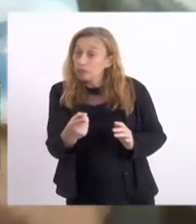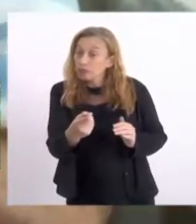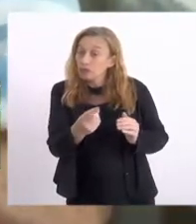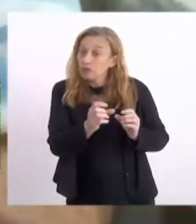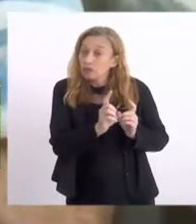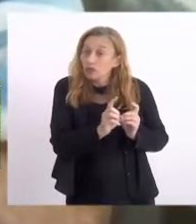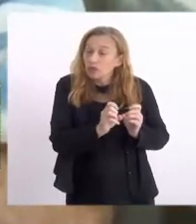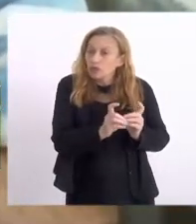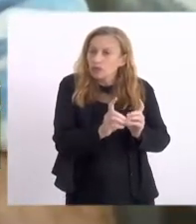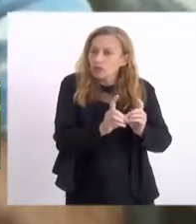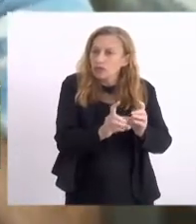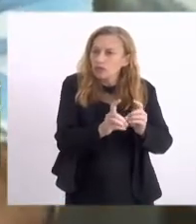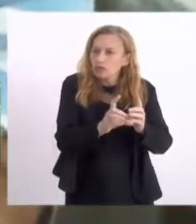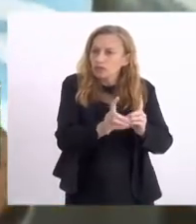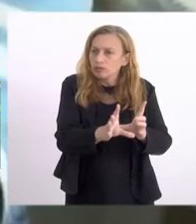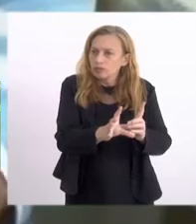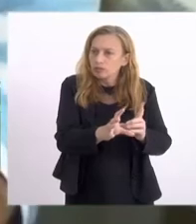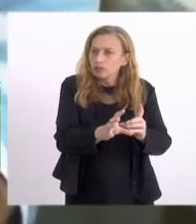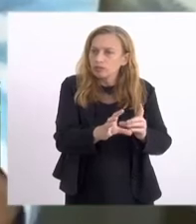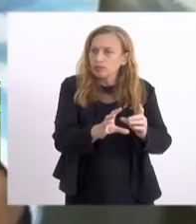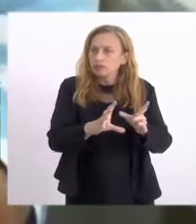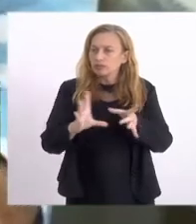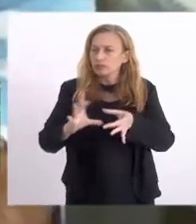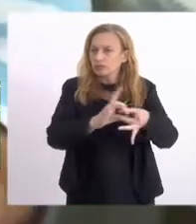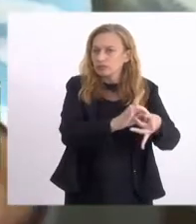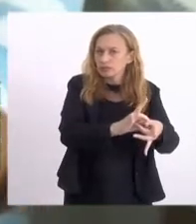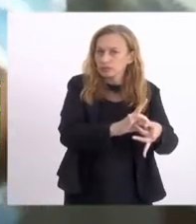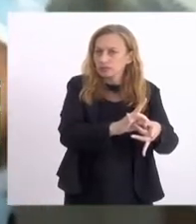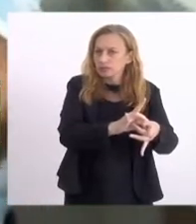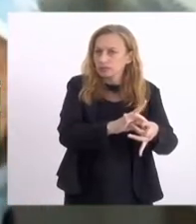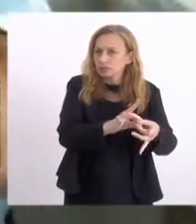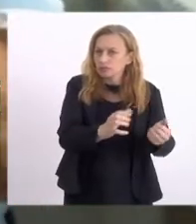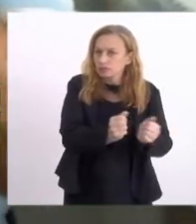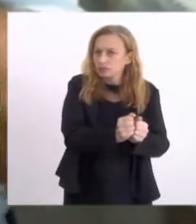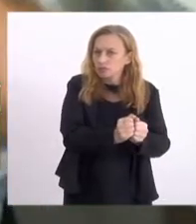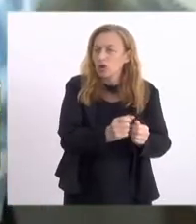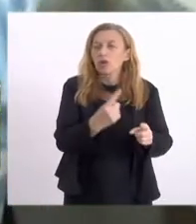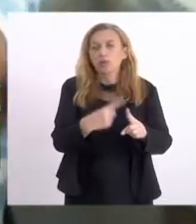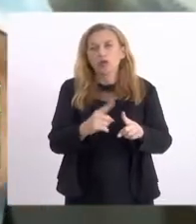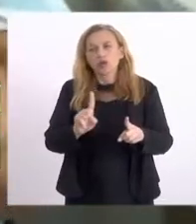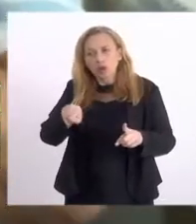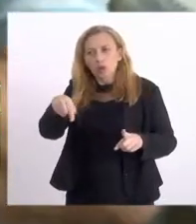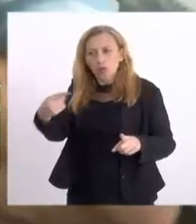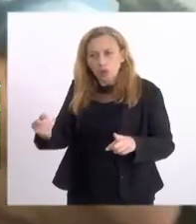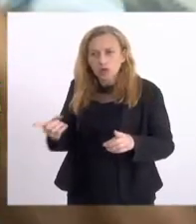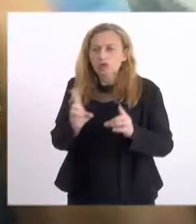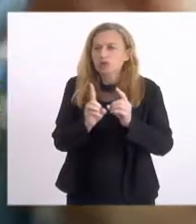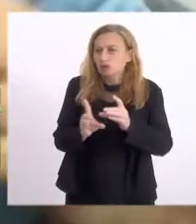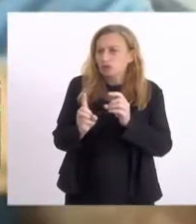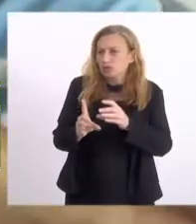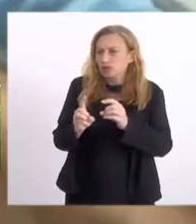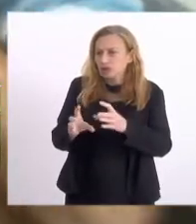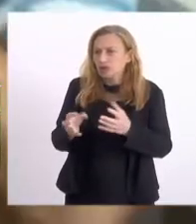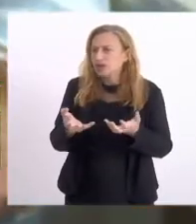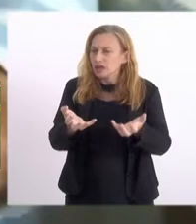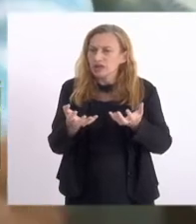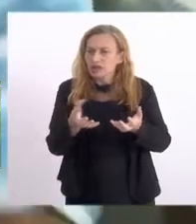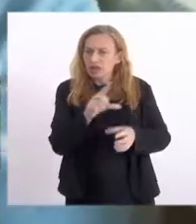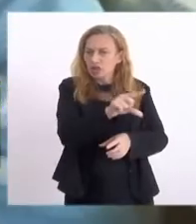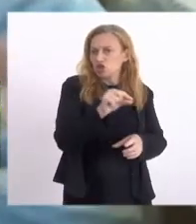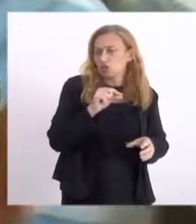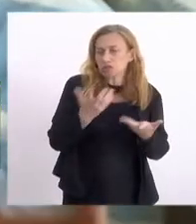Evangelho, tem que ser anexadas a essa, porque elas podem ter outras denominações, aí quem quiser pede para